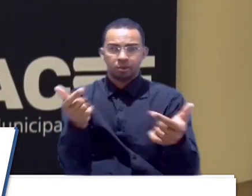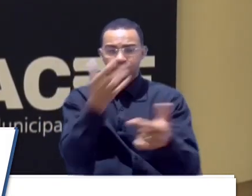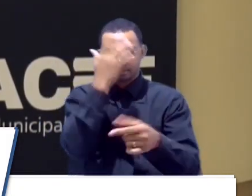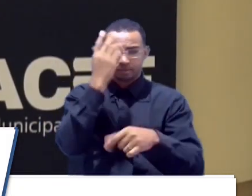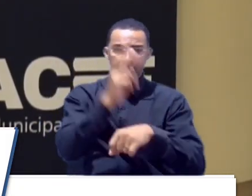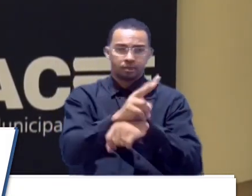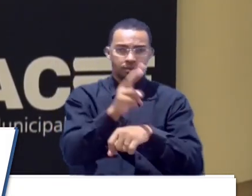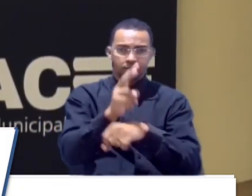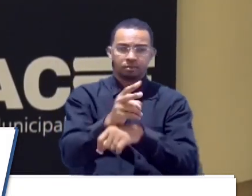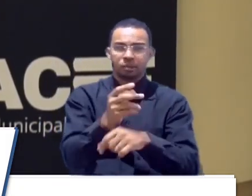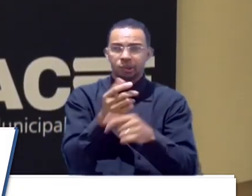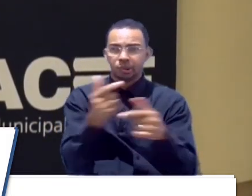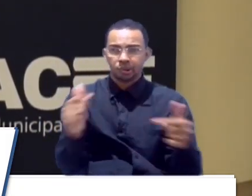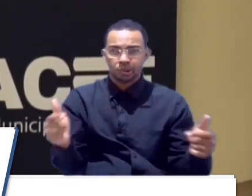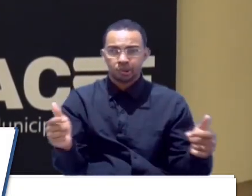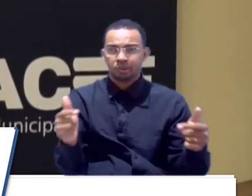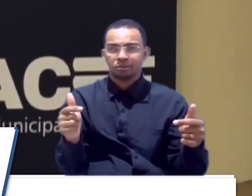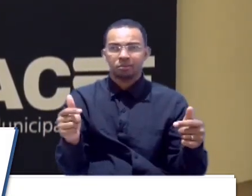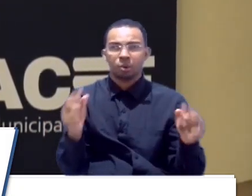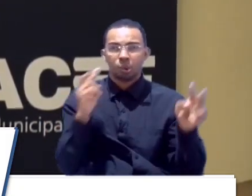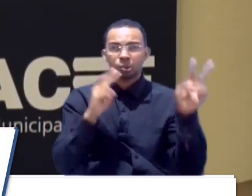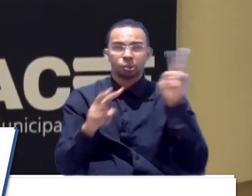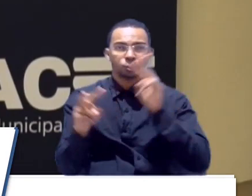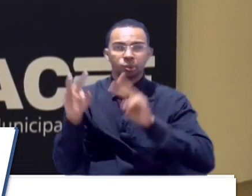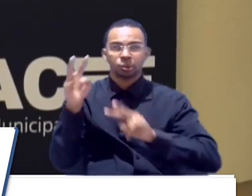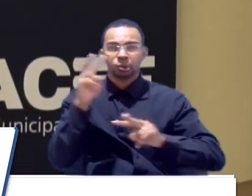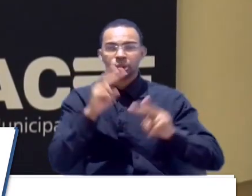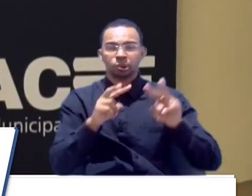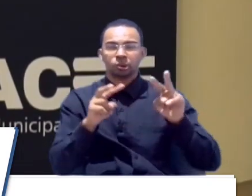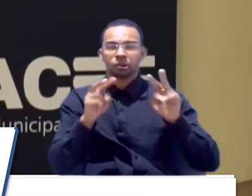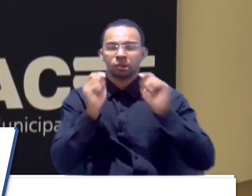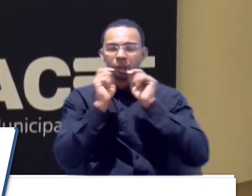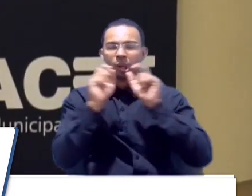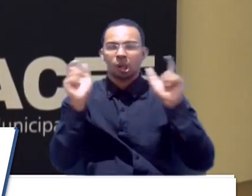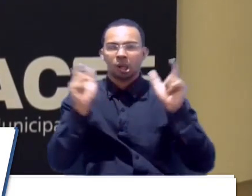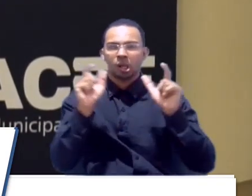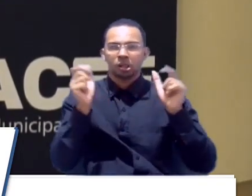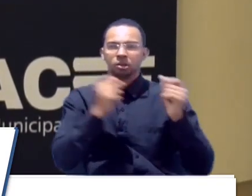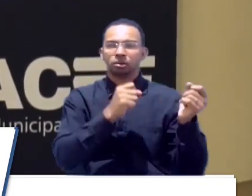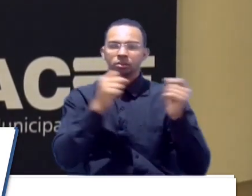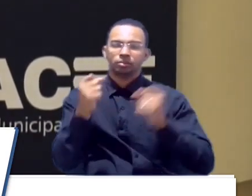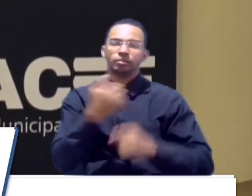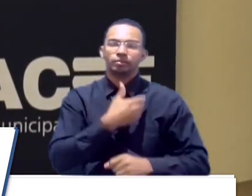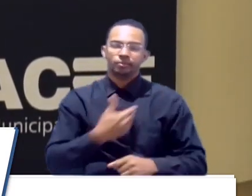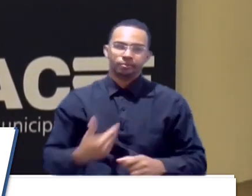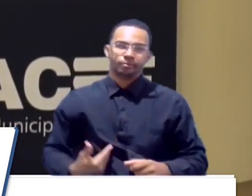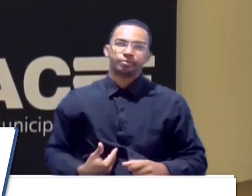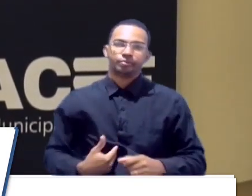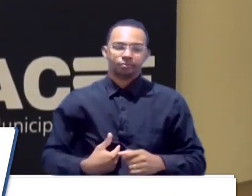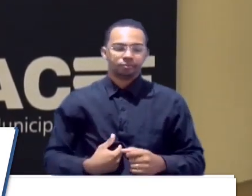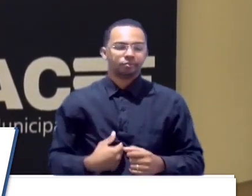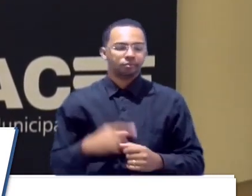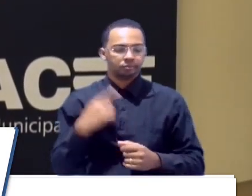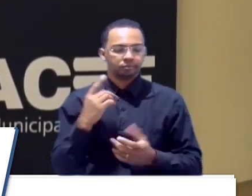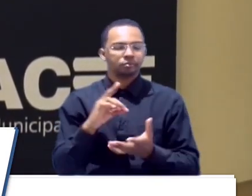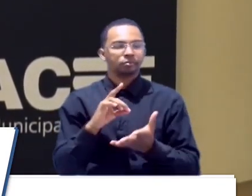onde não há esse olhar carinhoso do poder público, a gente realmente